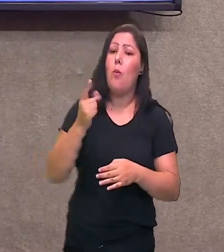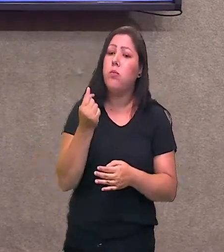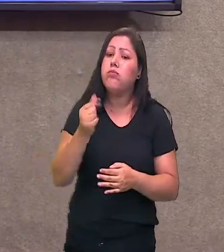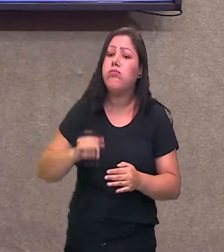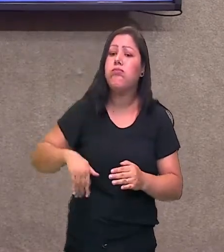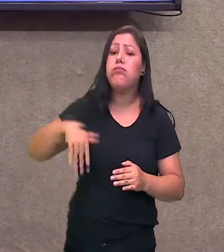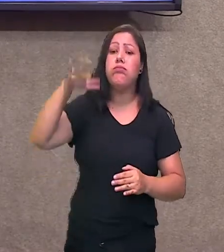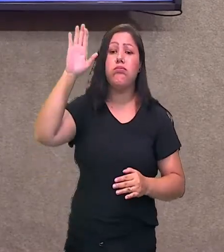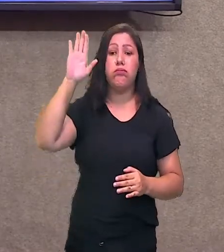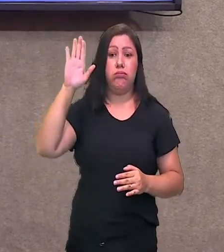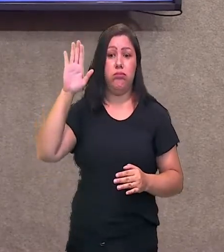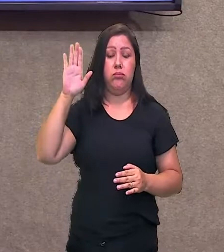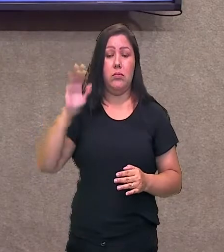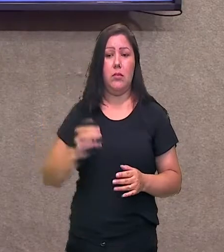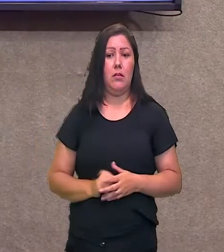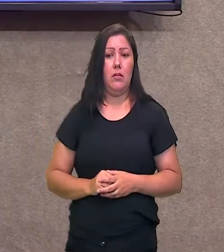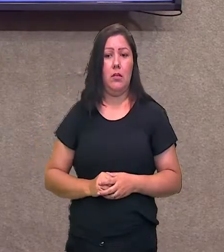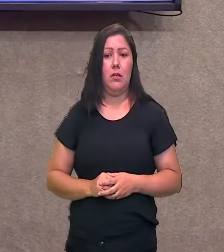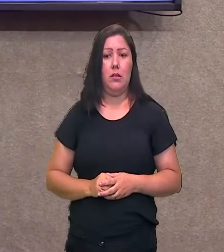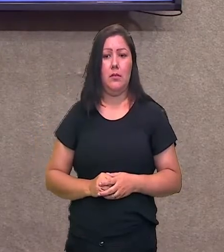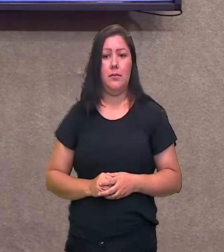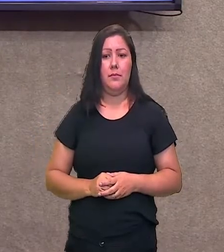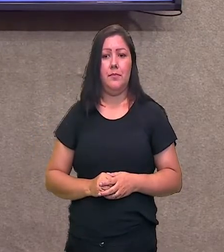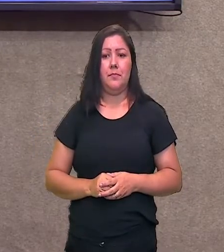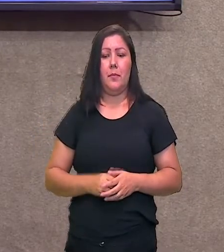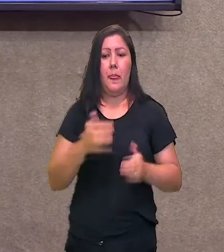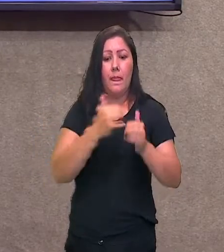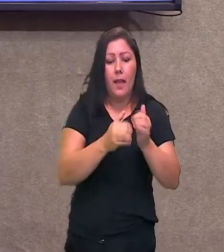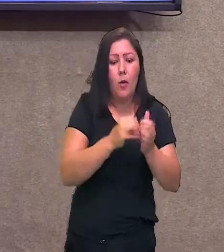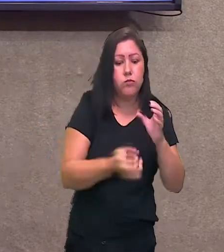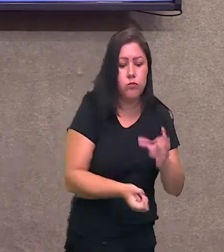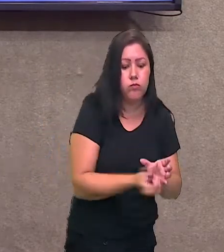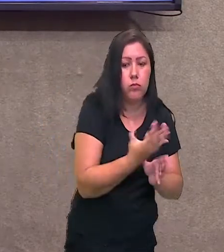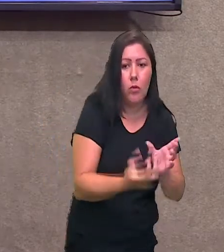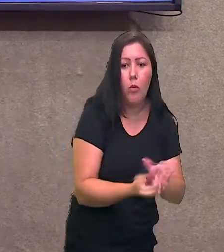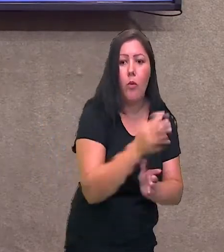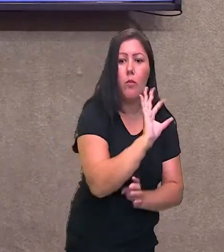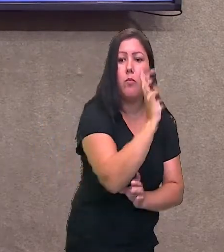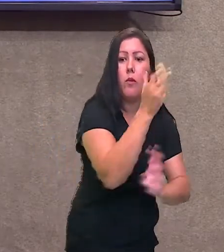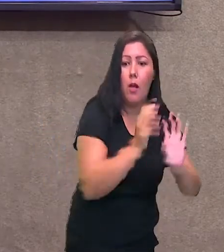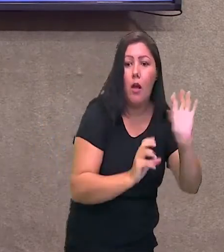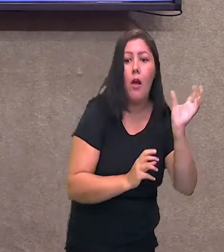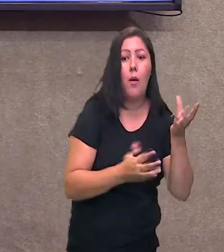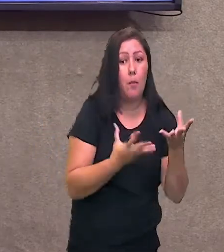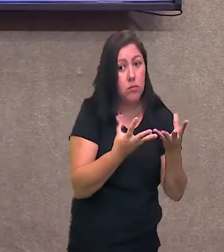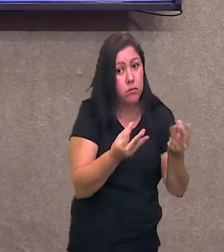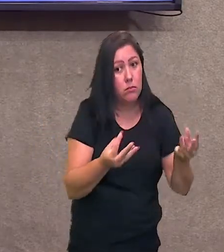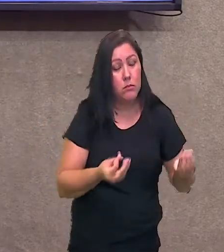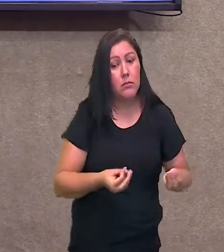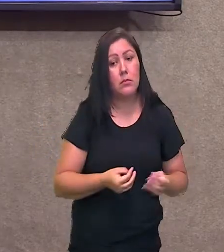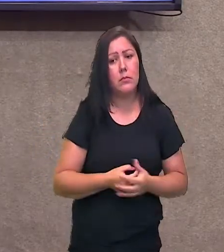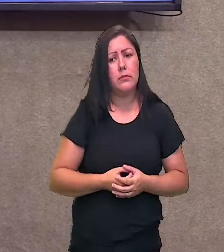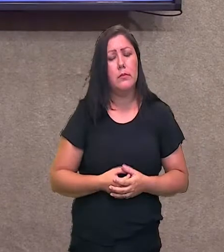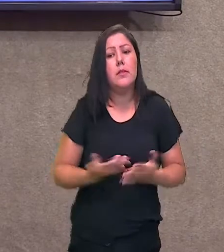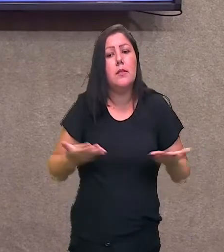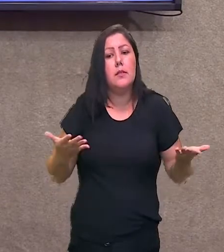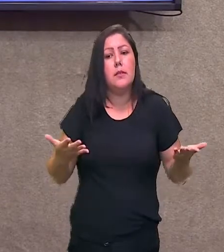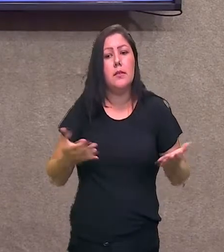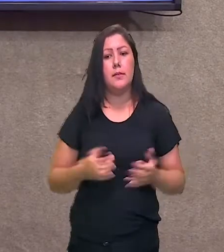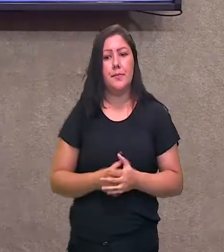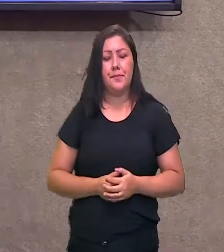na produção? Nós também não podemos esquecer a questão que nós falamos antes e que vocês estudaram ano